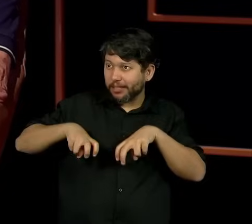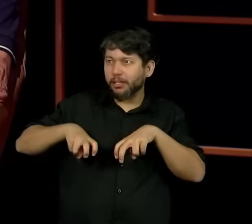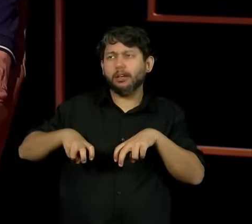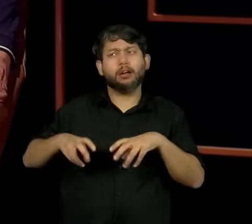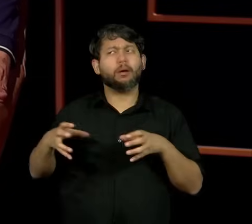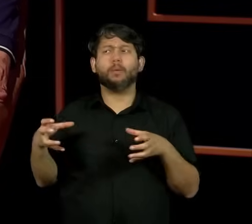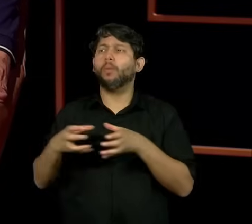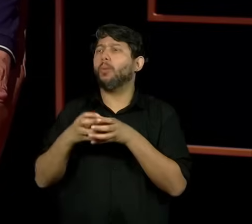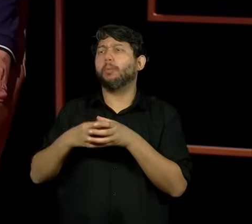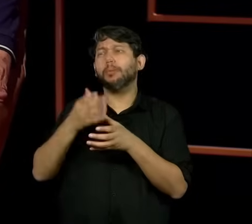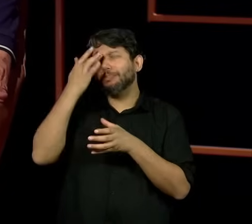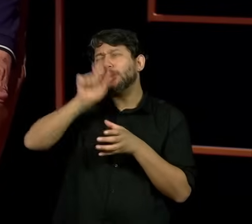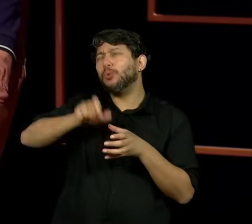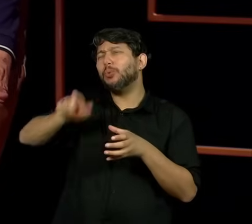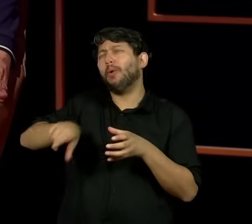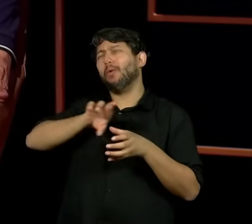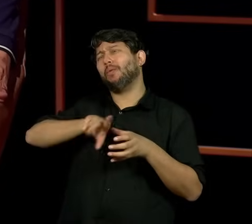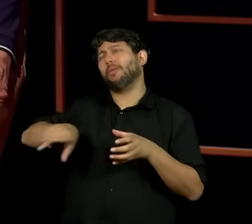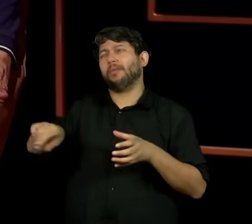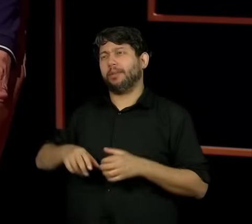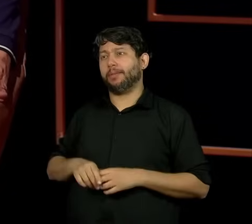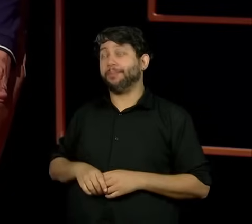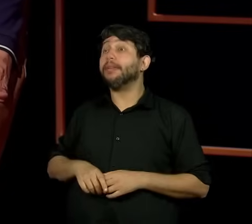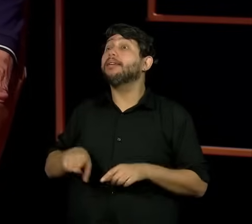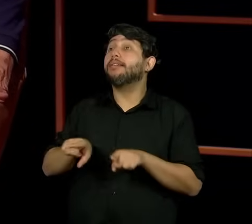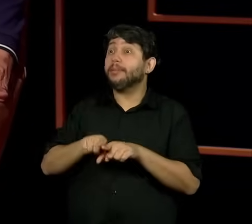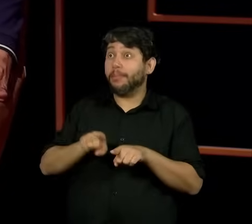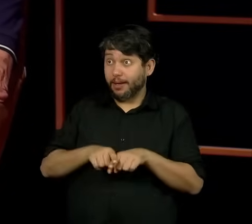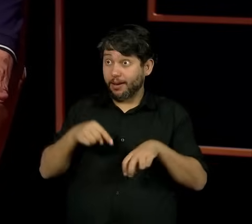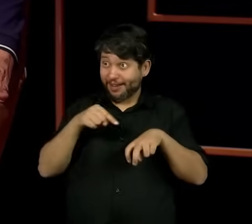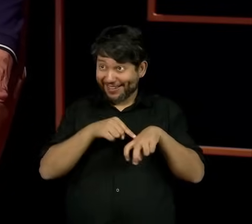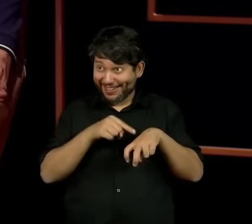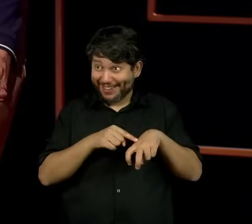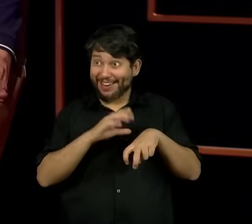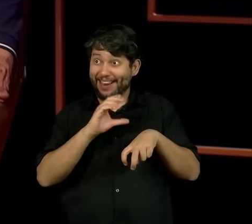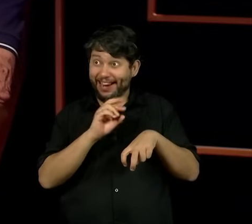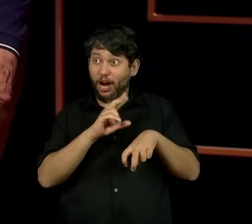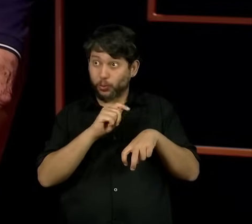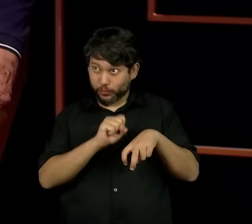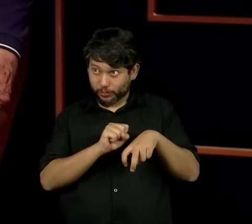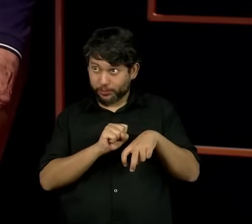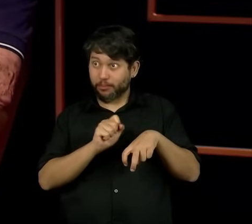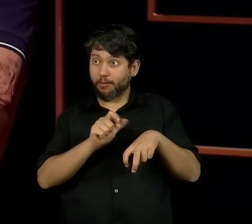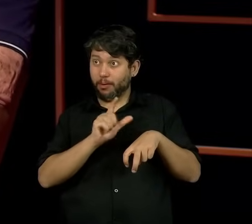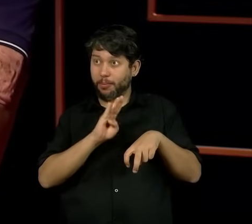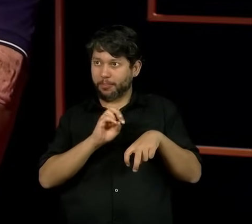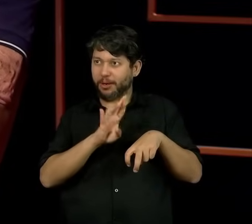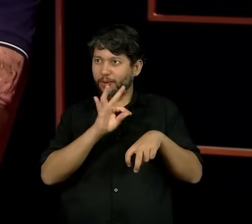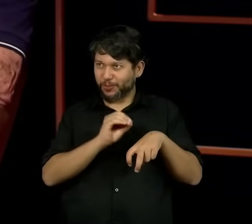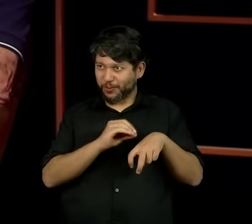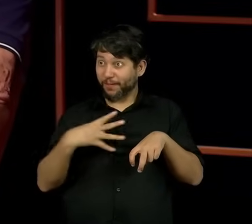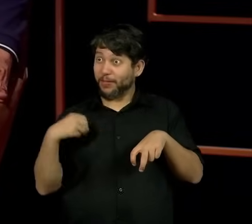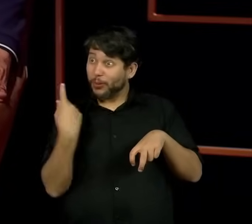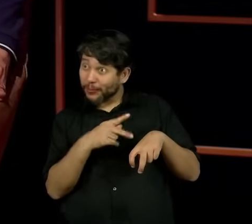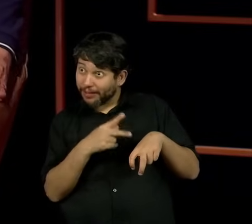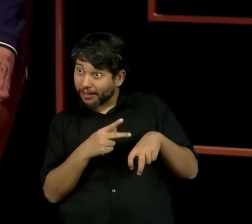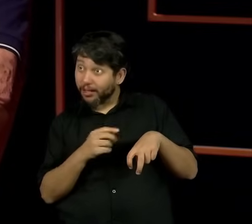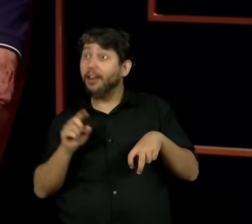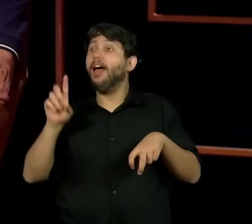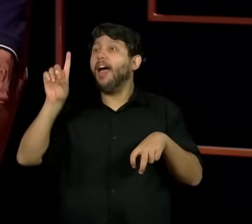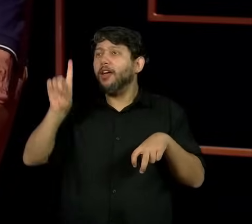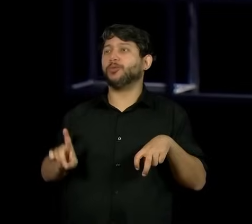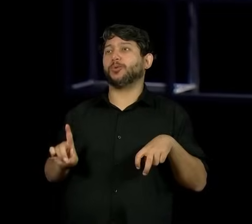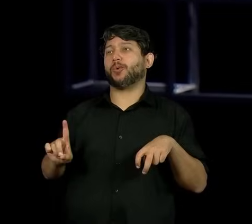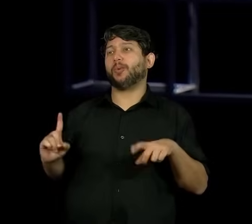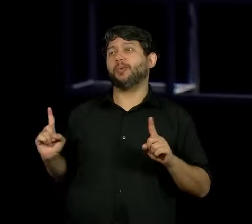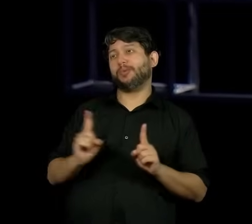eu respeitava muito, e o filho do Carlos Alberto é que dirigia a praça. E foi maravilhoso, foi maravilhoso. E